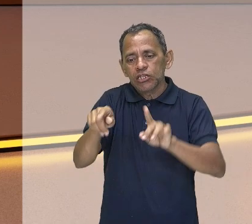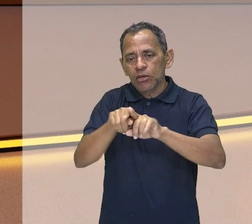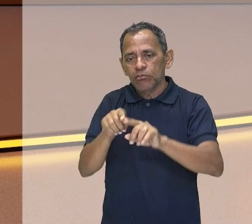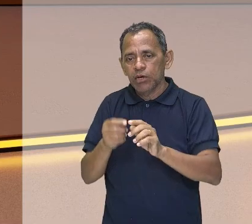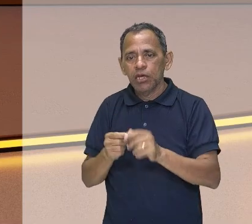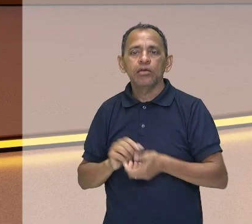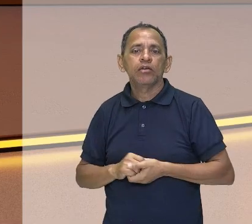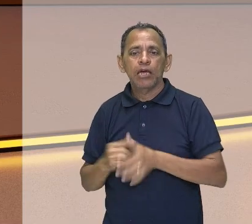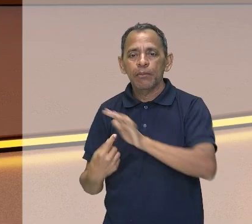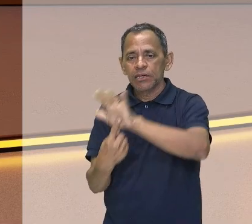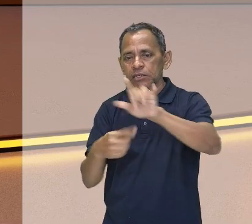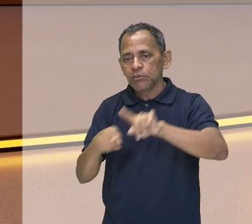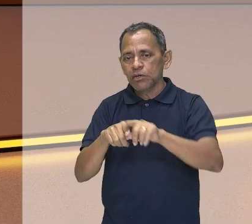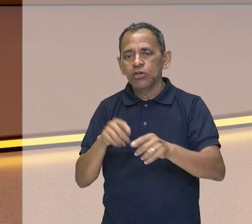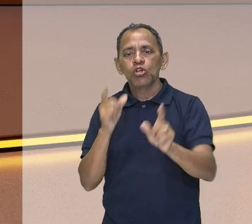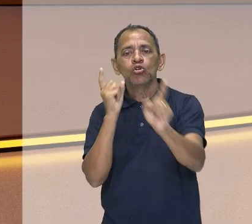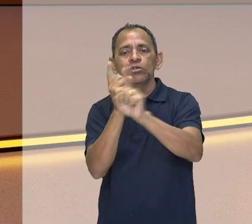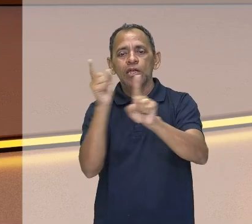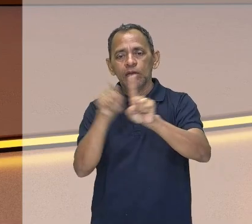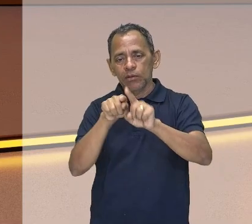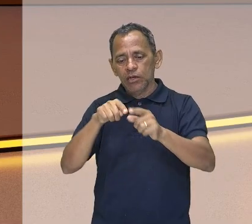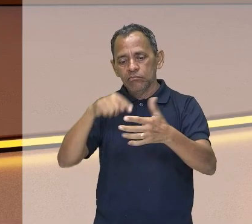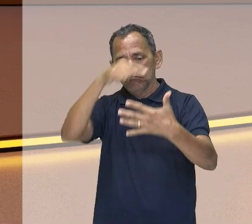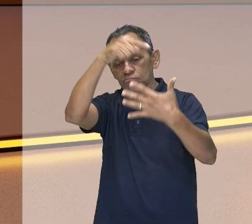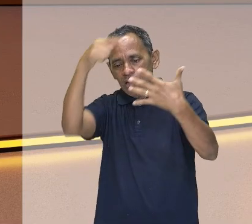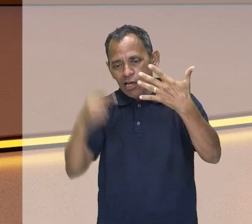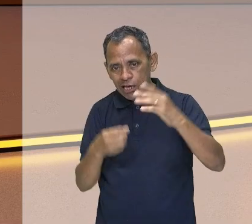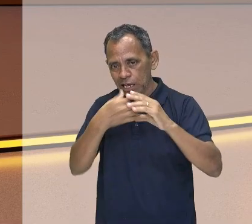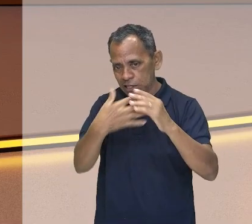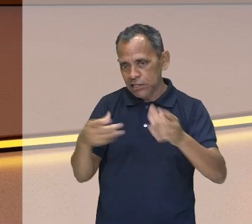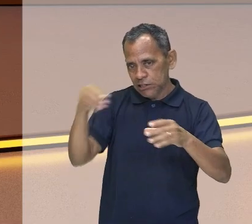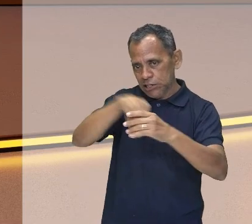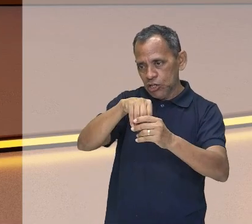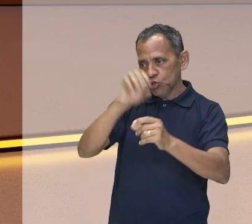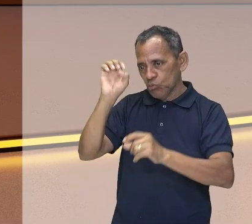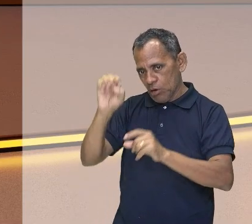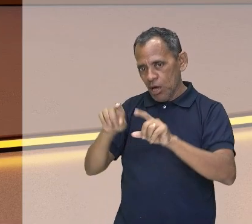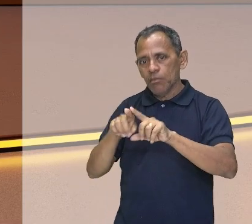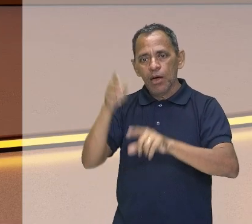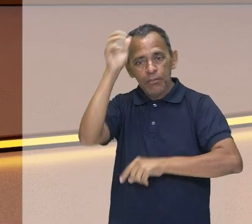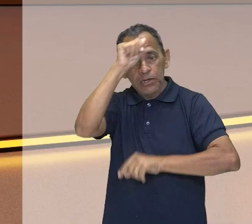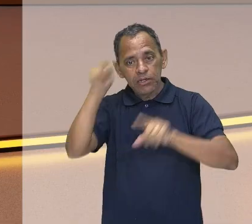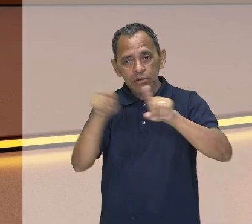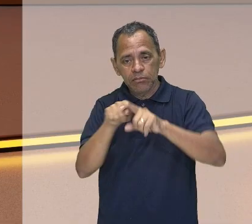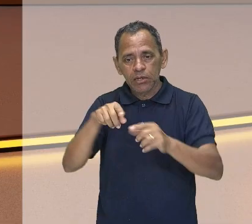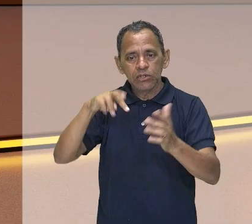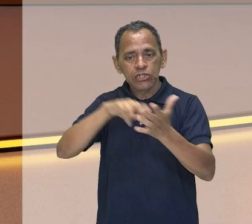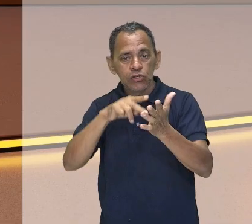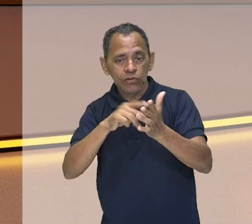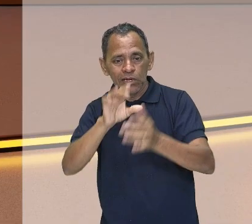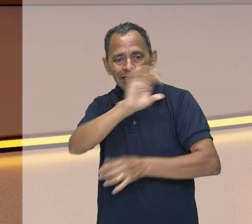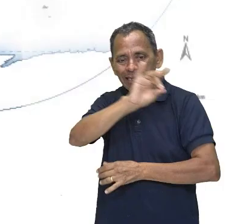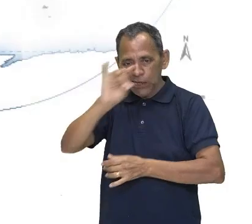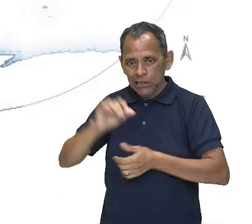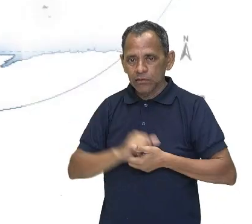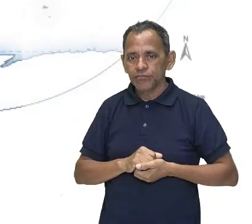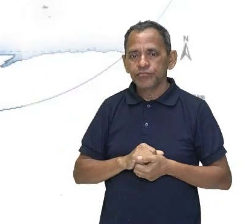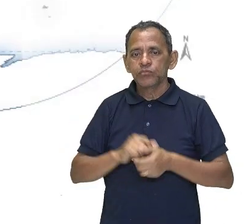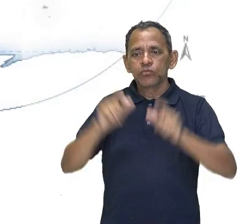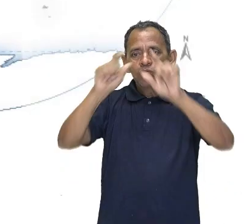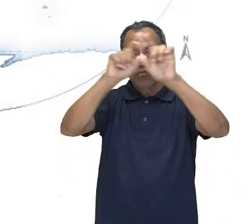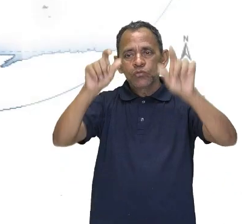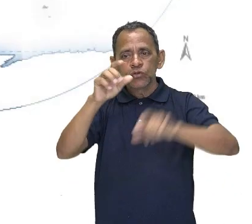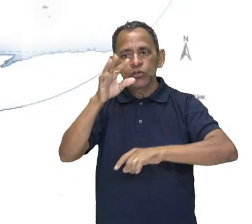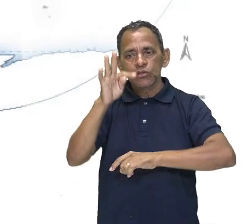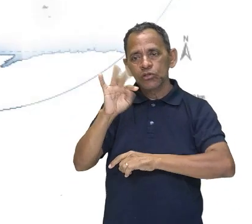encontrar esses elementos no nosso mapa e vamos entender também o significado de cada um deles. Vamos começar com o título. Acompanhe